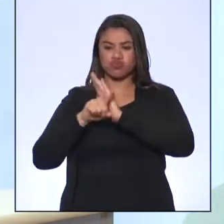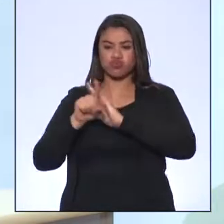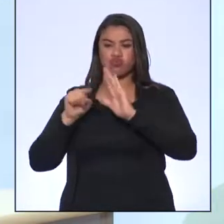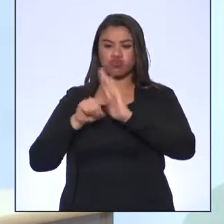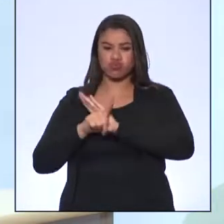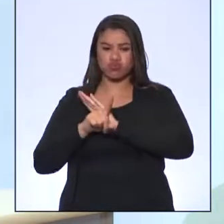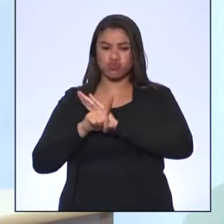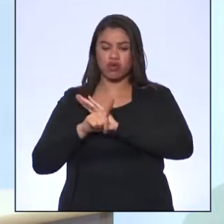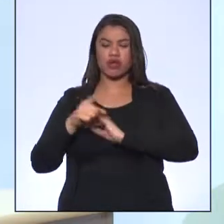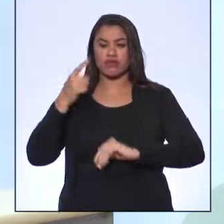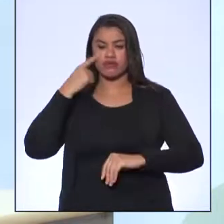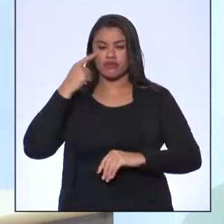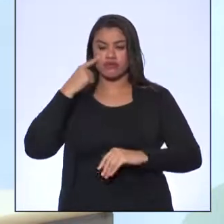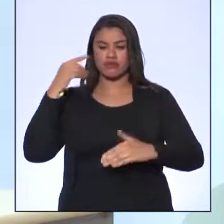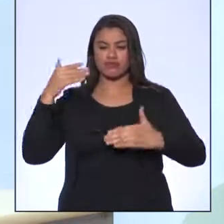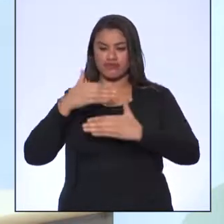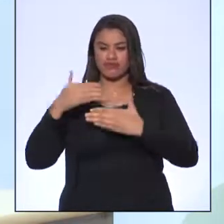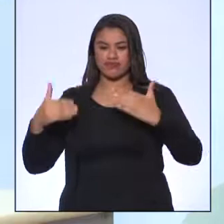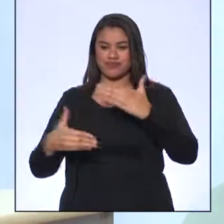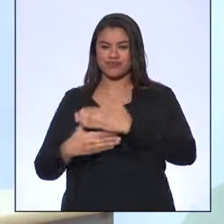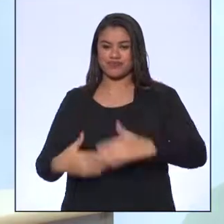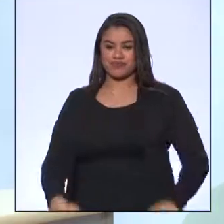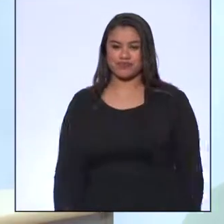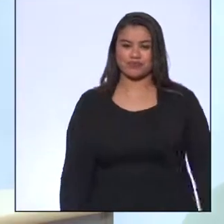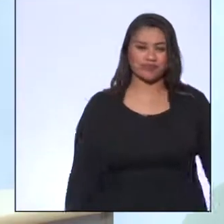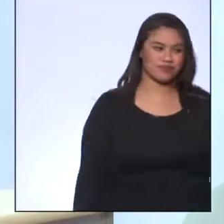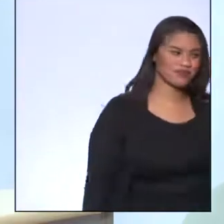diálogo. Acompanhe conosco na tela, por favor.